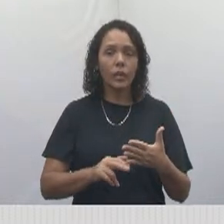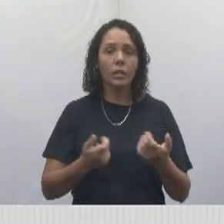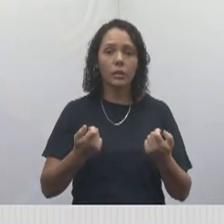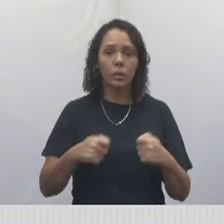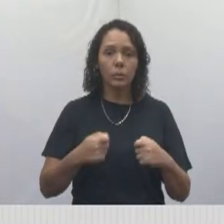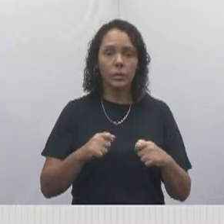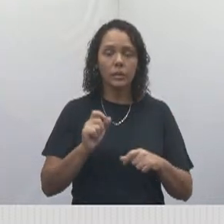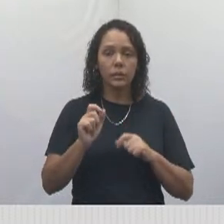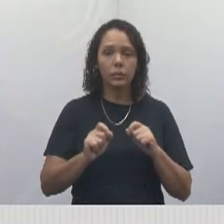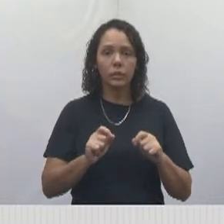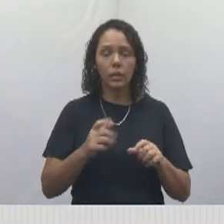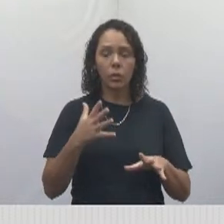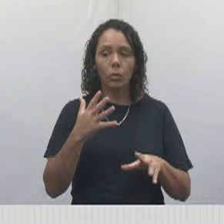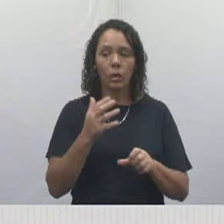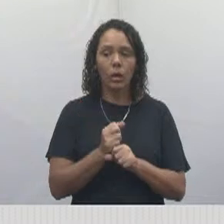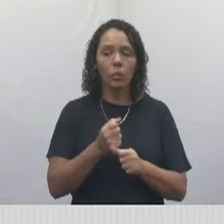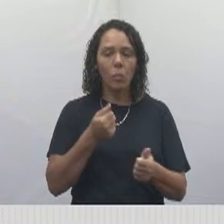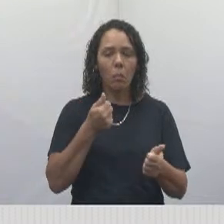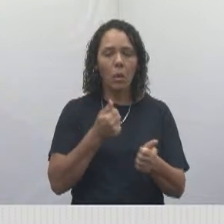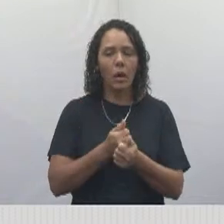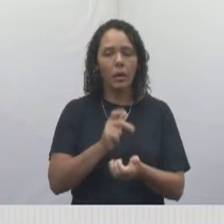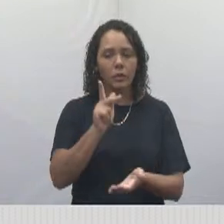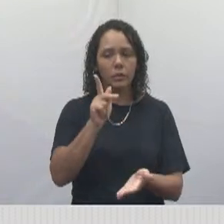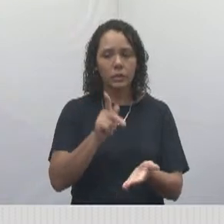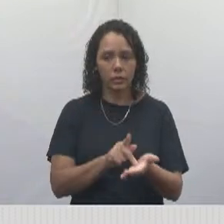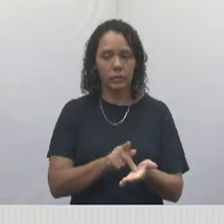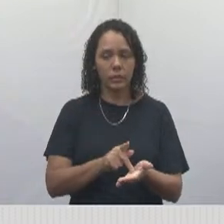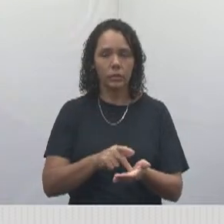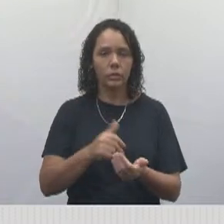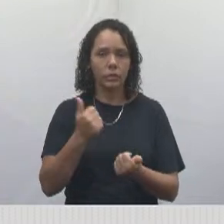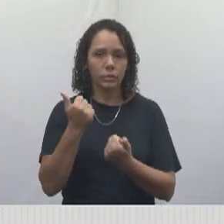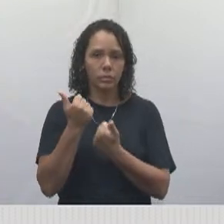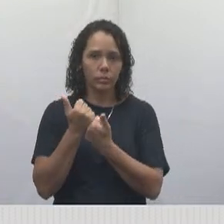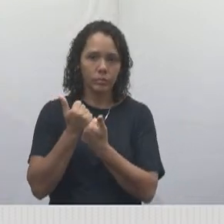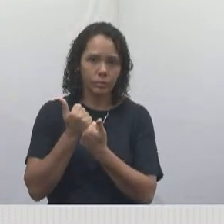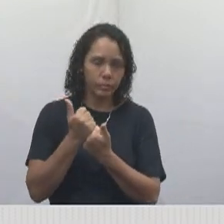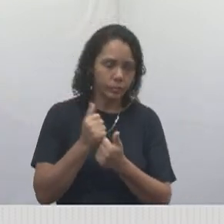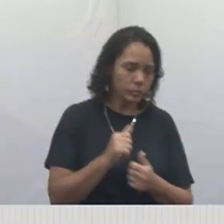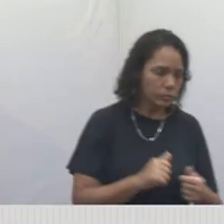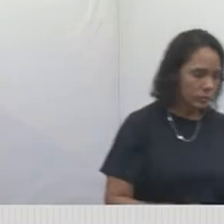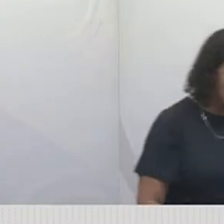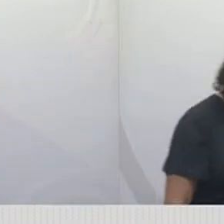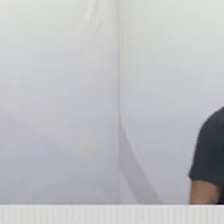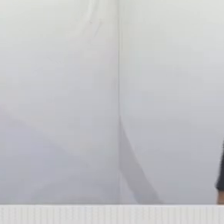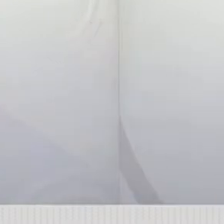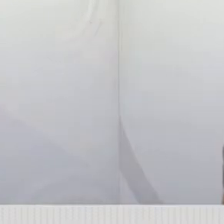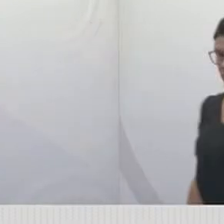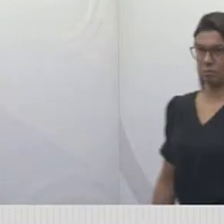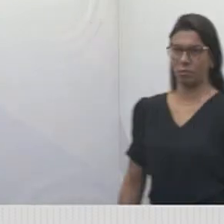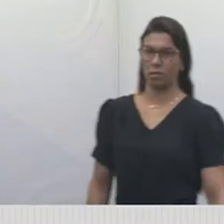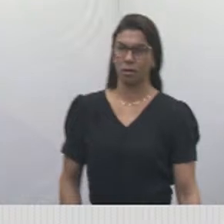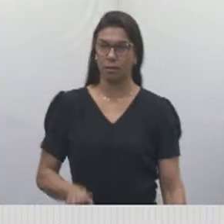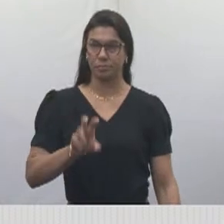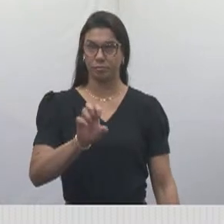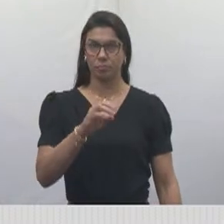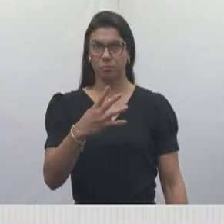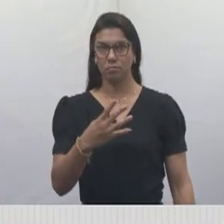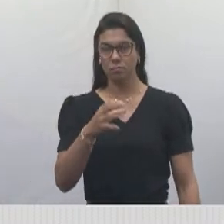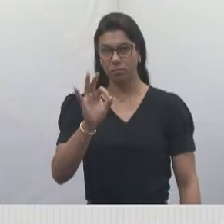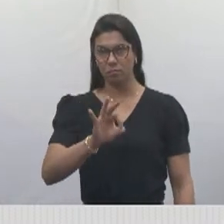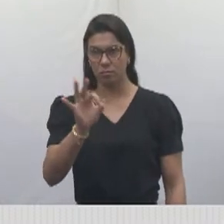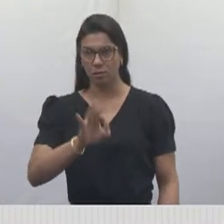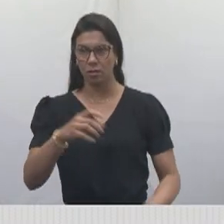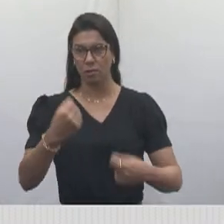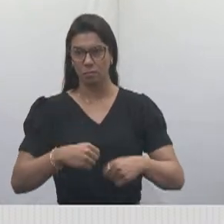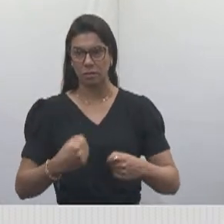que estar próximo da realidade. Os 54% tem que ser considerado também levando em consideração essas